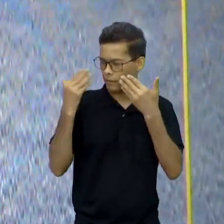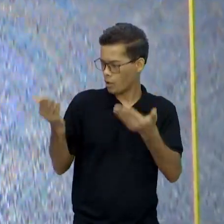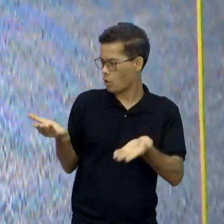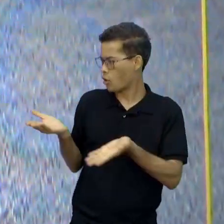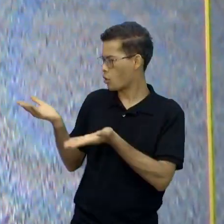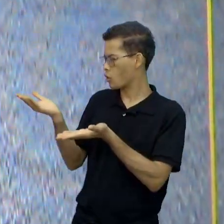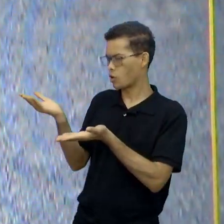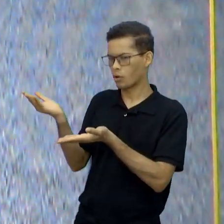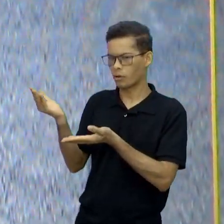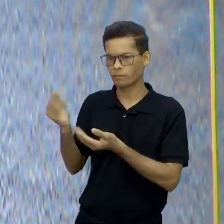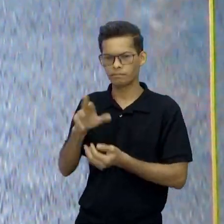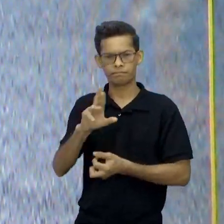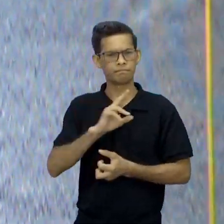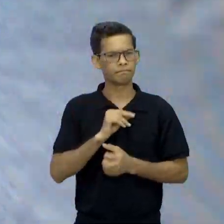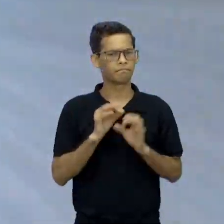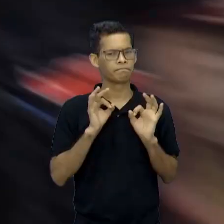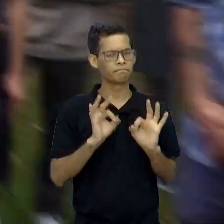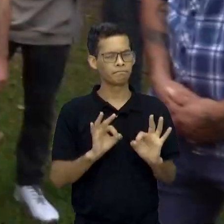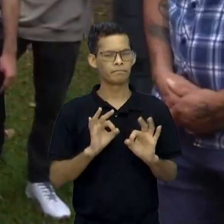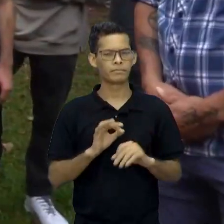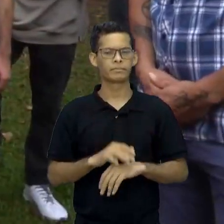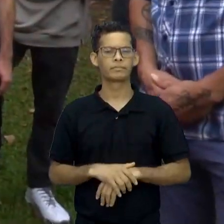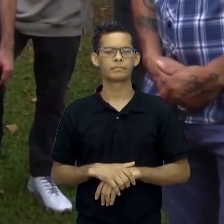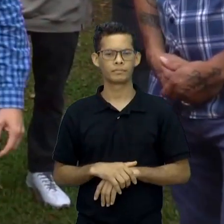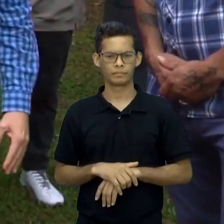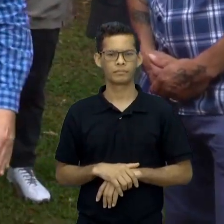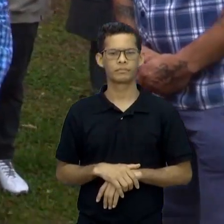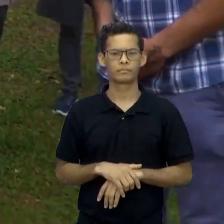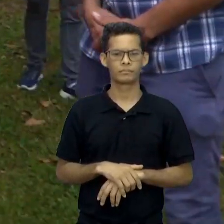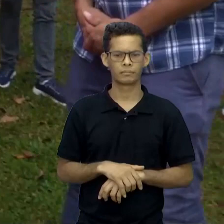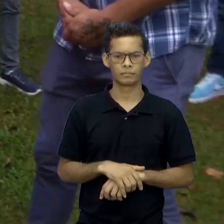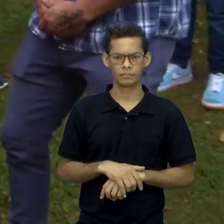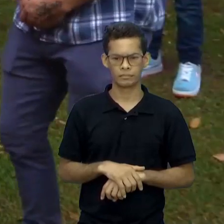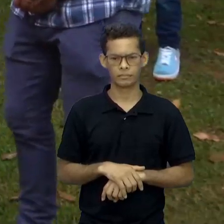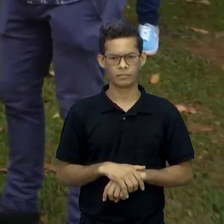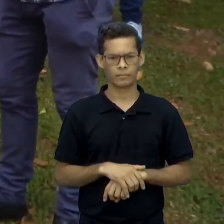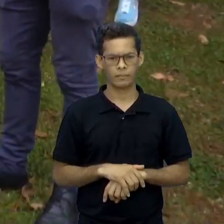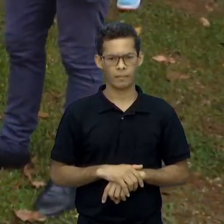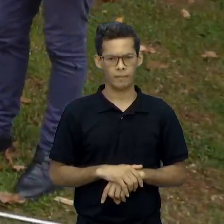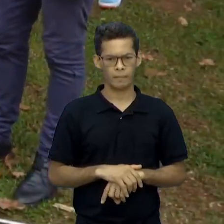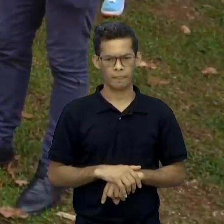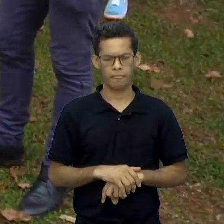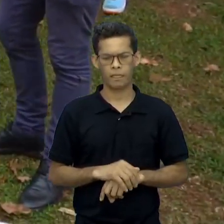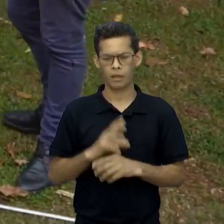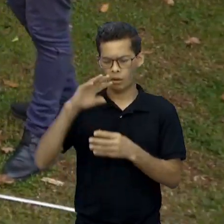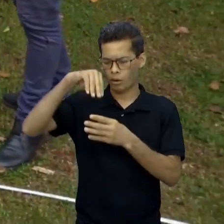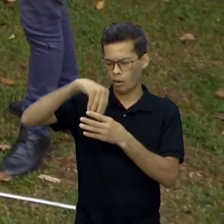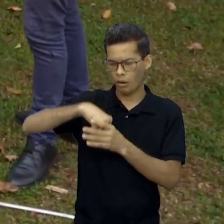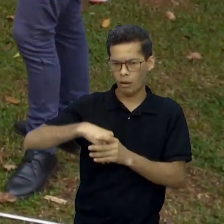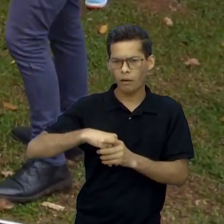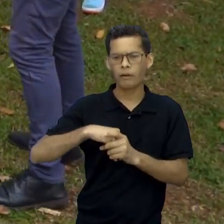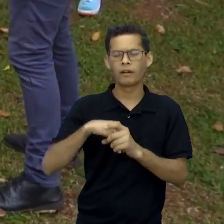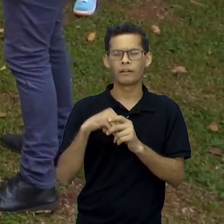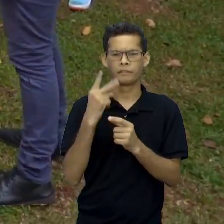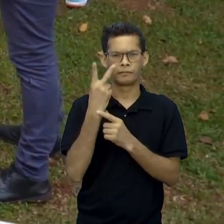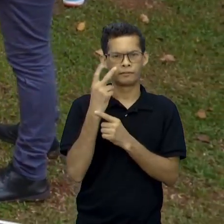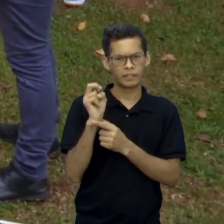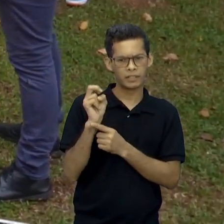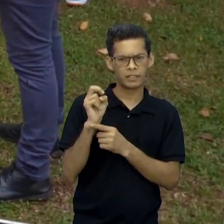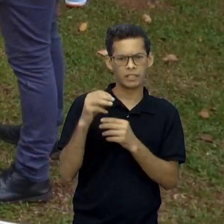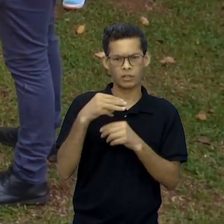resultado é belíssimo. Na posição de 25 metros, nós enterramos um cano metálico